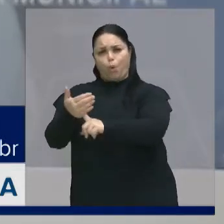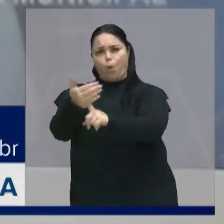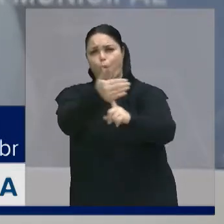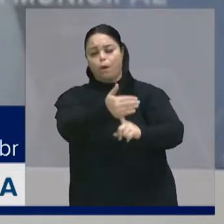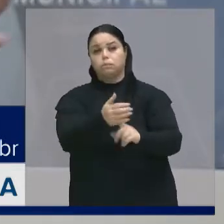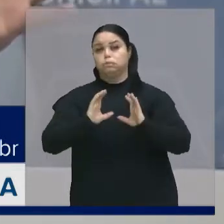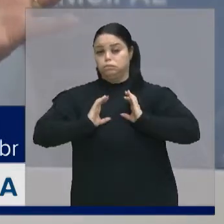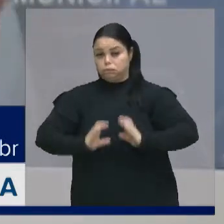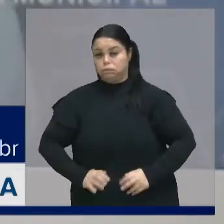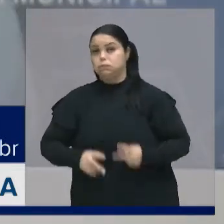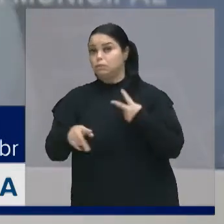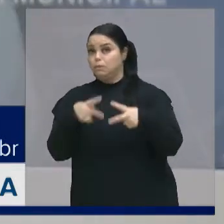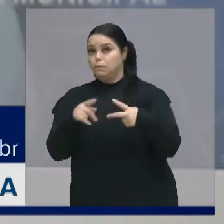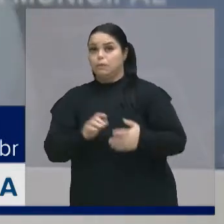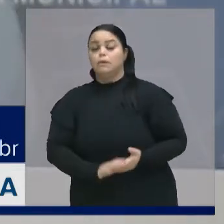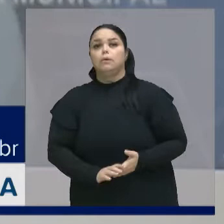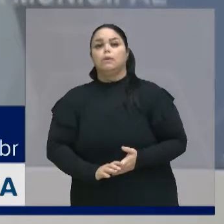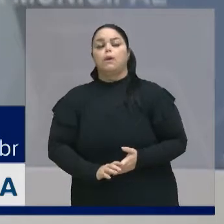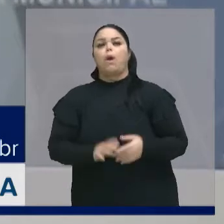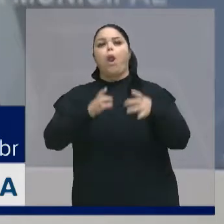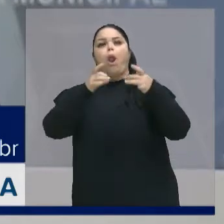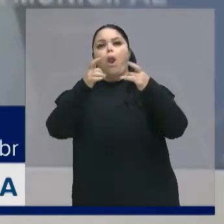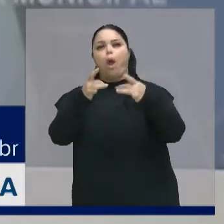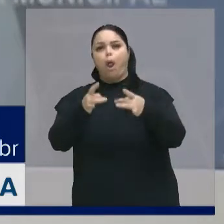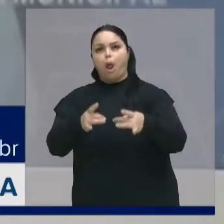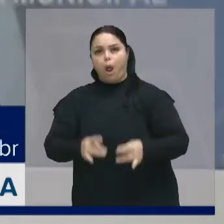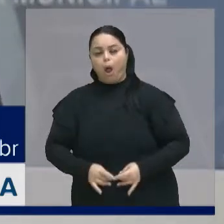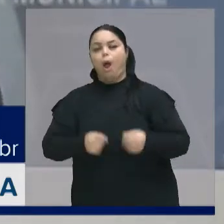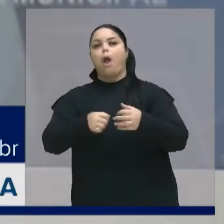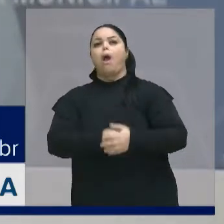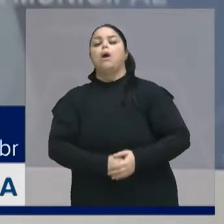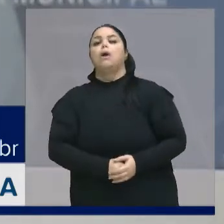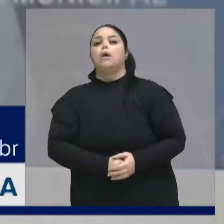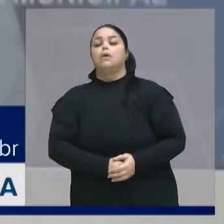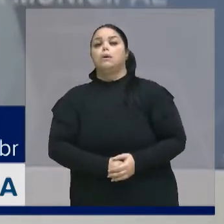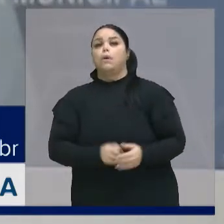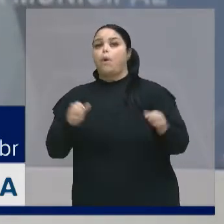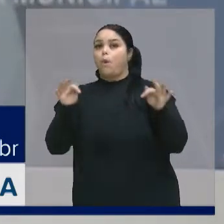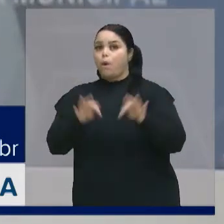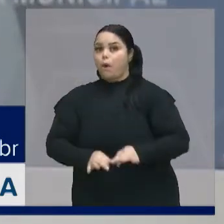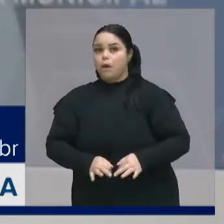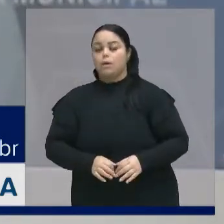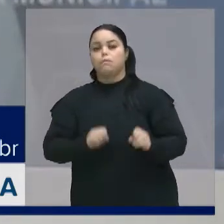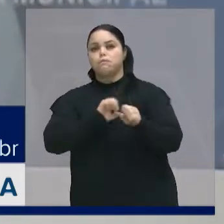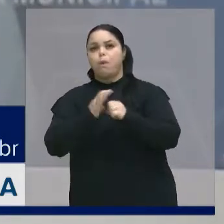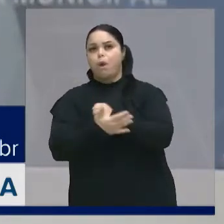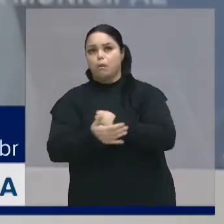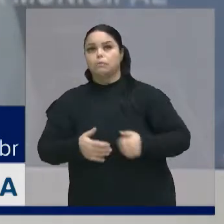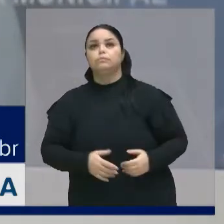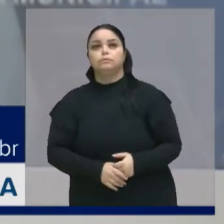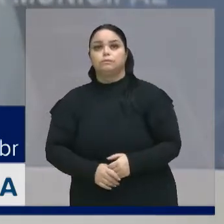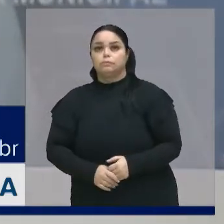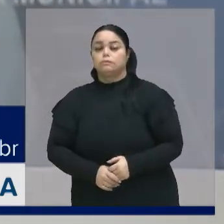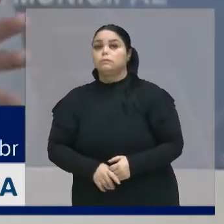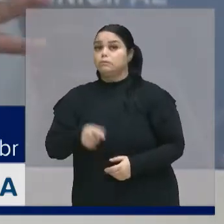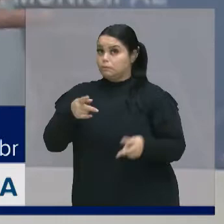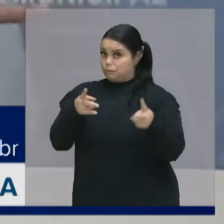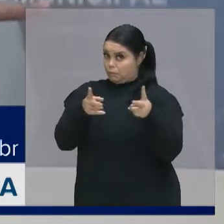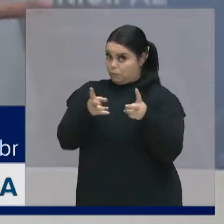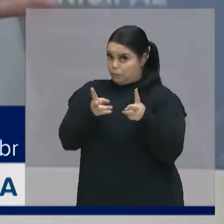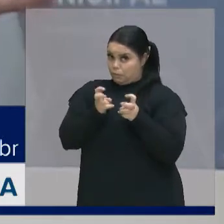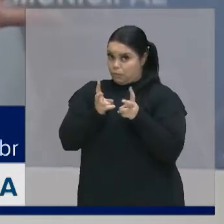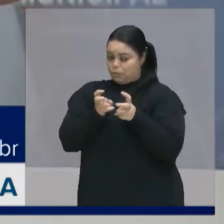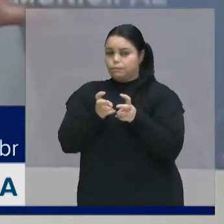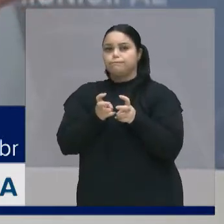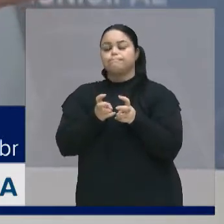cidadãos. Então, queria só contextualizar isso, dizer que, com o término da pandemia, eu vejo que,